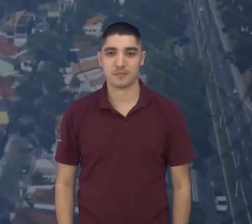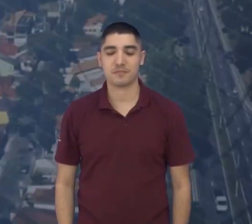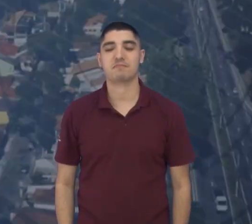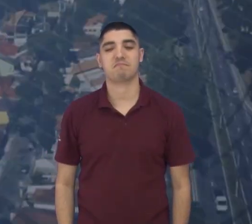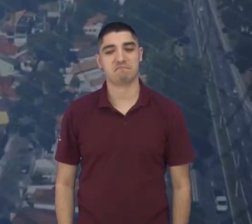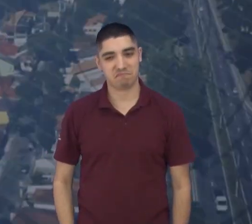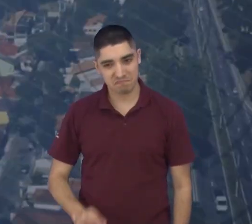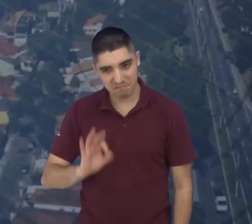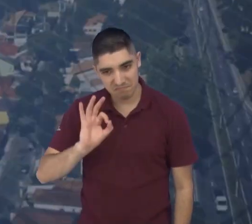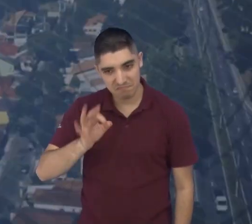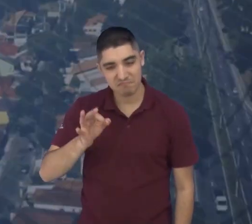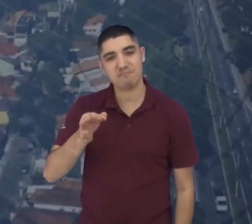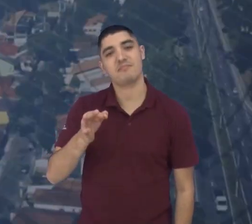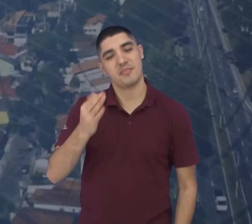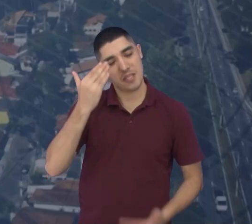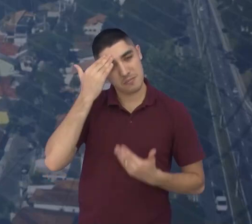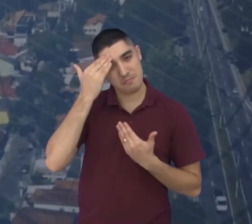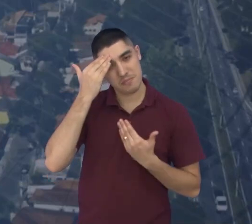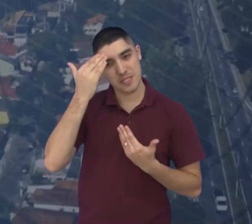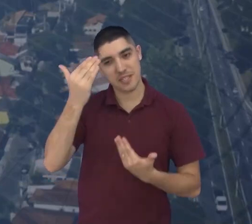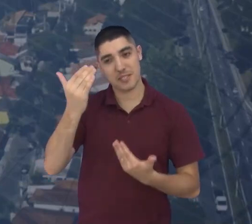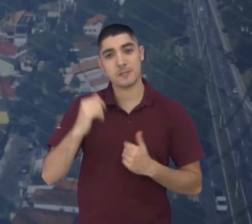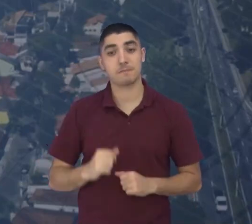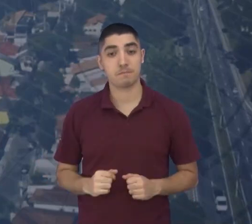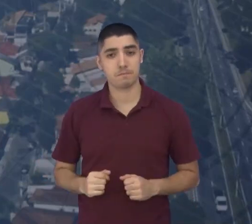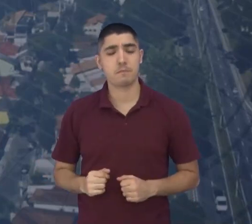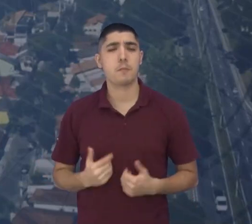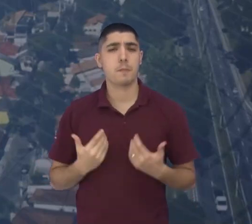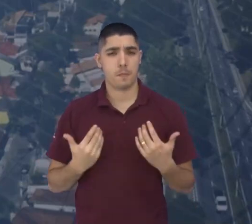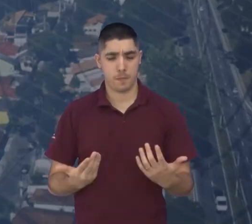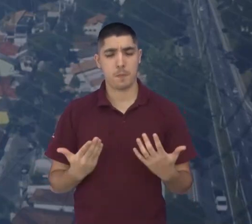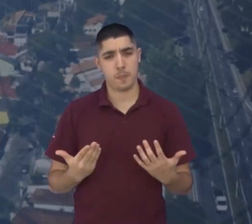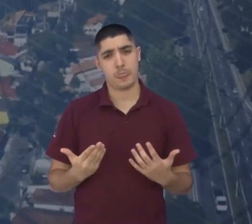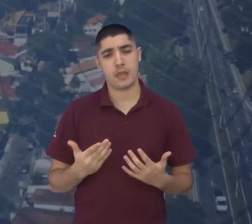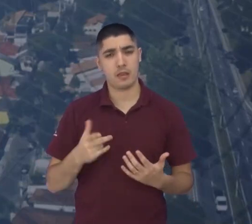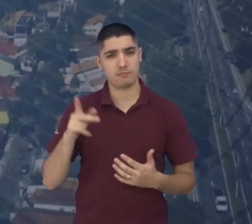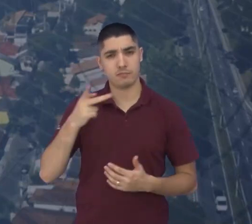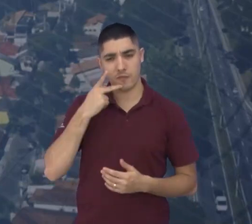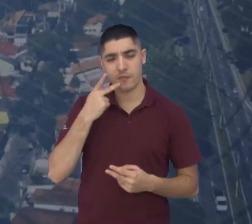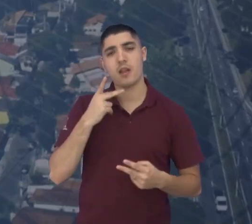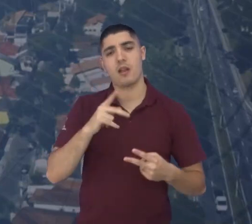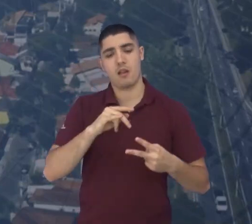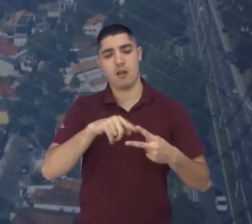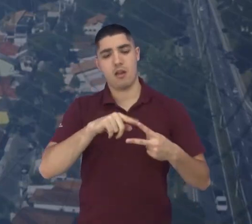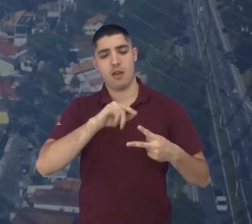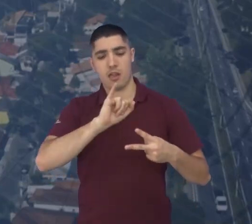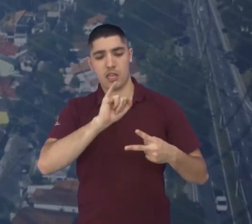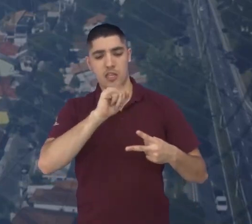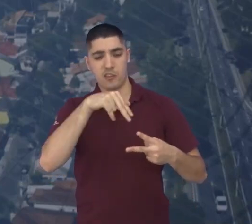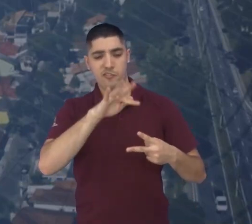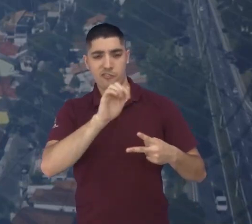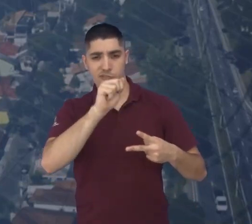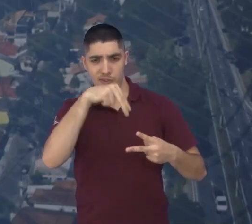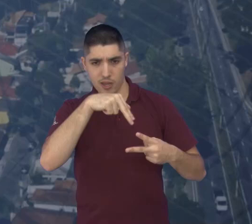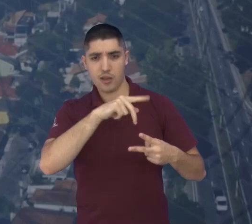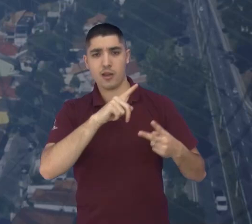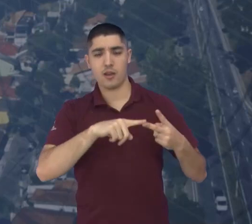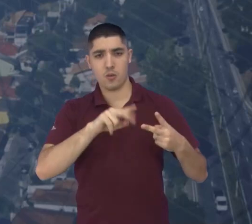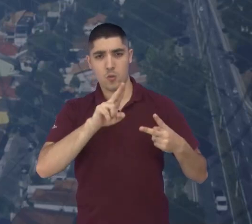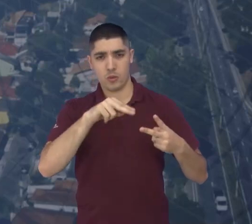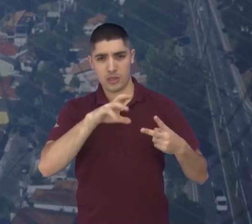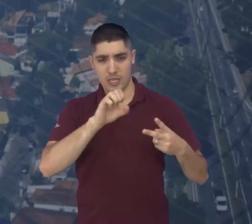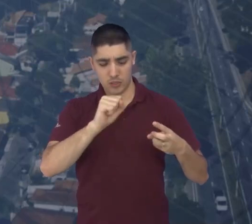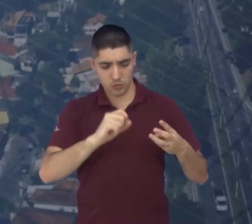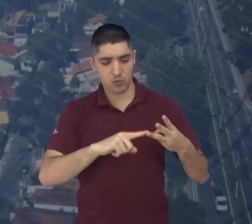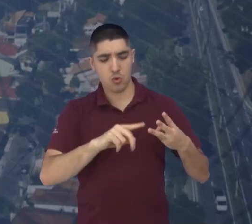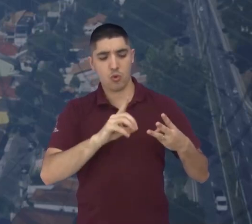Tá certo, Tami, muito obrigada. Além, a gente falou do IFAM da Unesco, né, Robson? Tem também o CONDEFAT, que